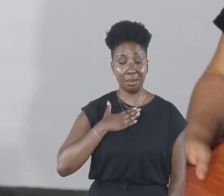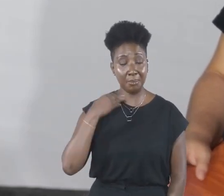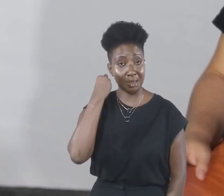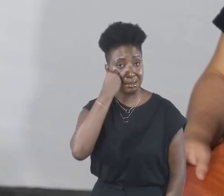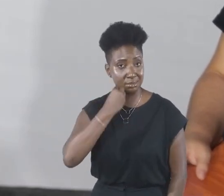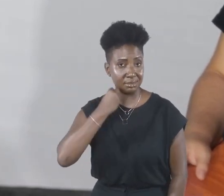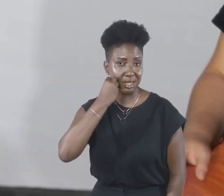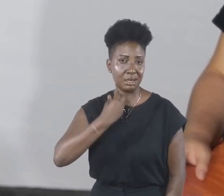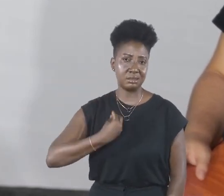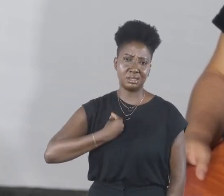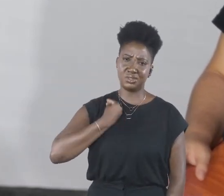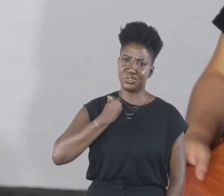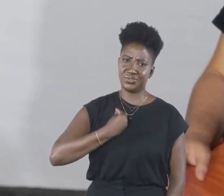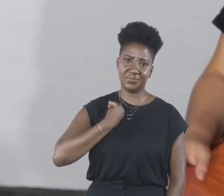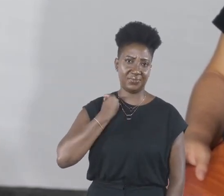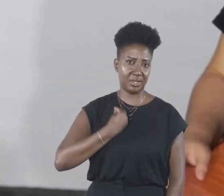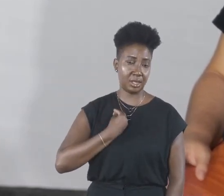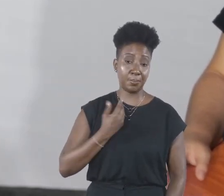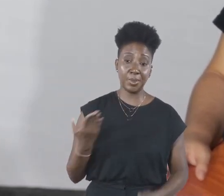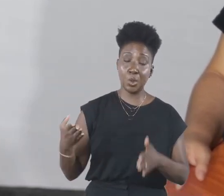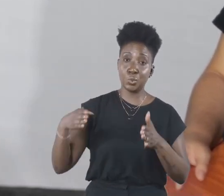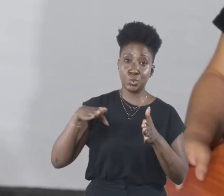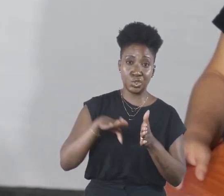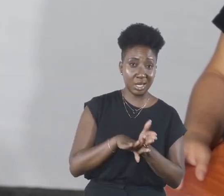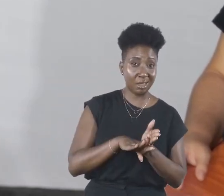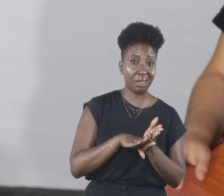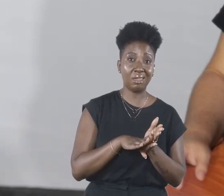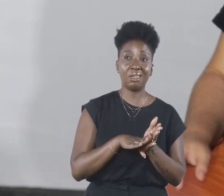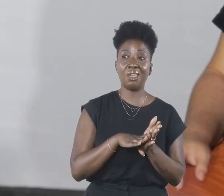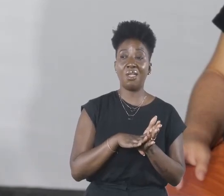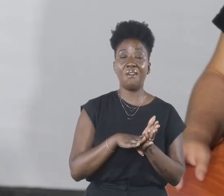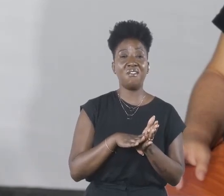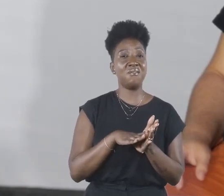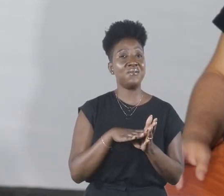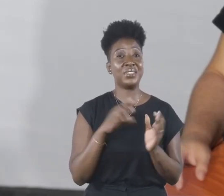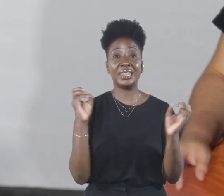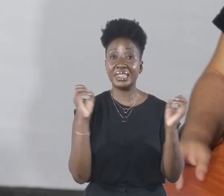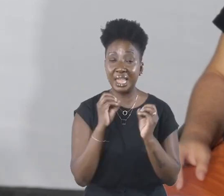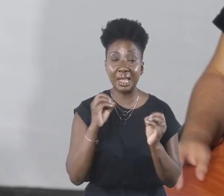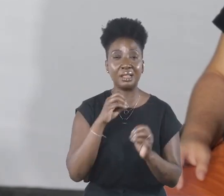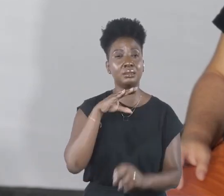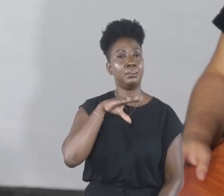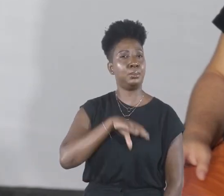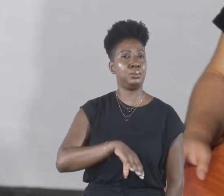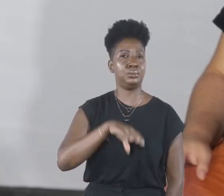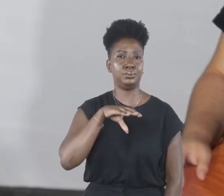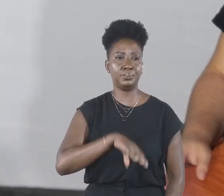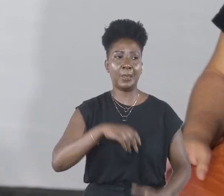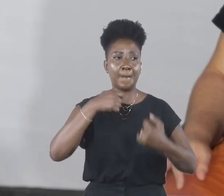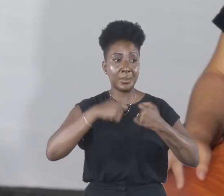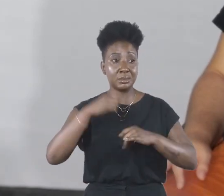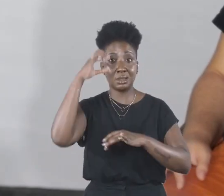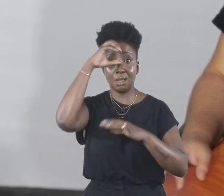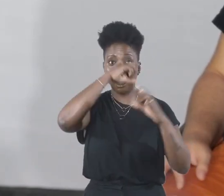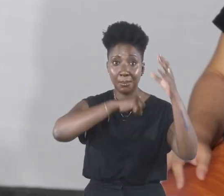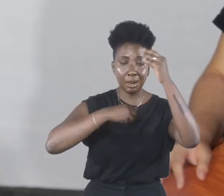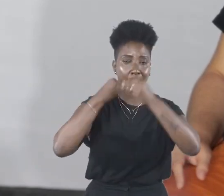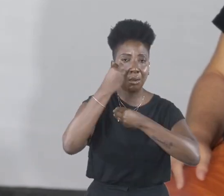de vida. Eu cheguei, eu não falava português, eu não entendia como resolver meus problemas de